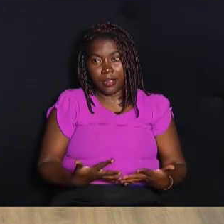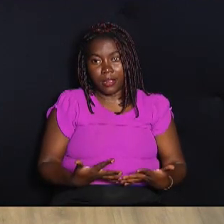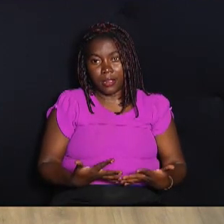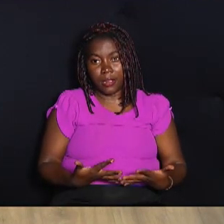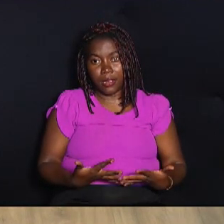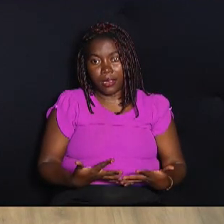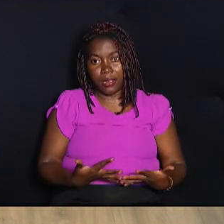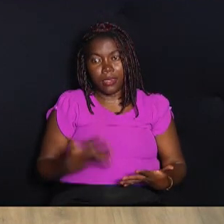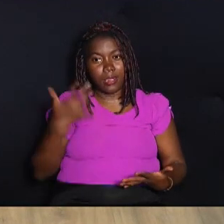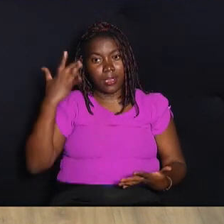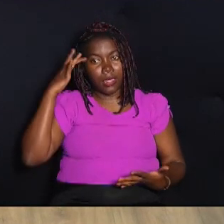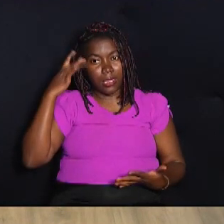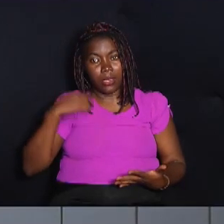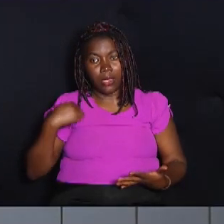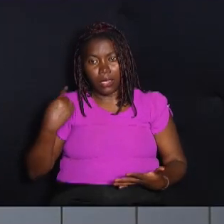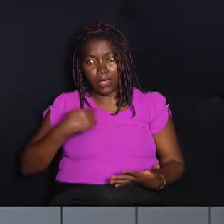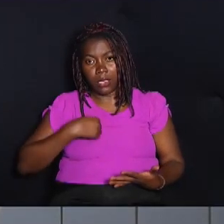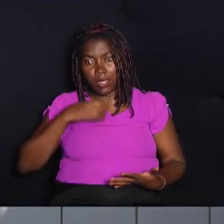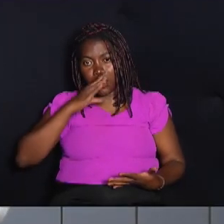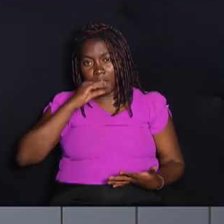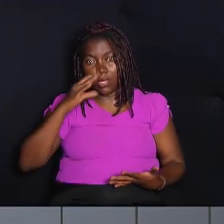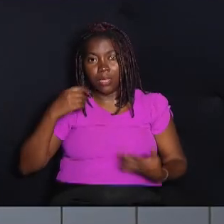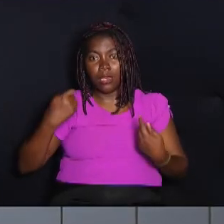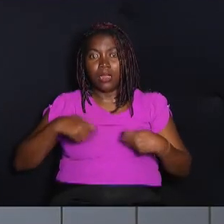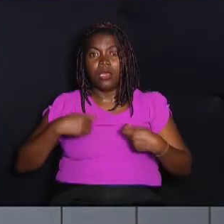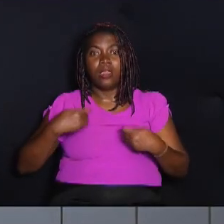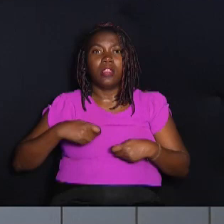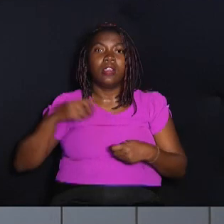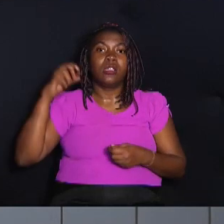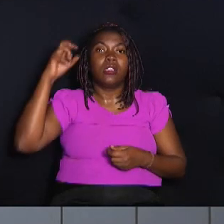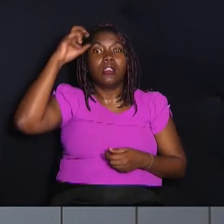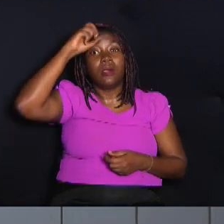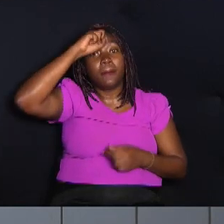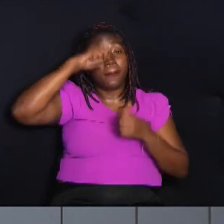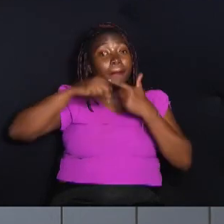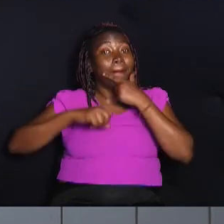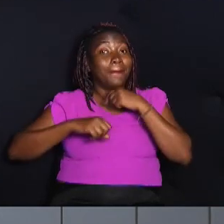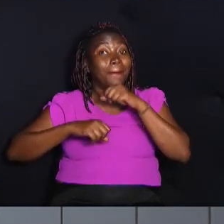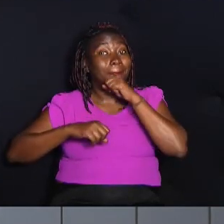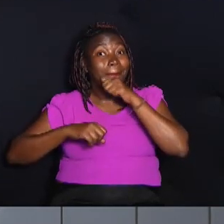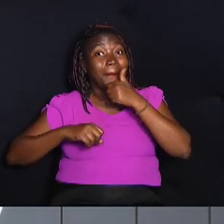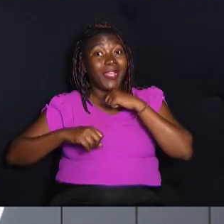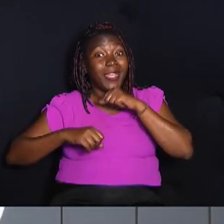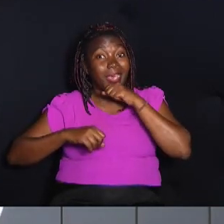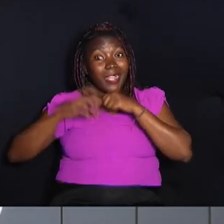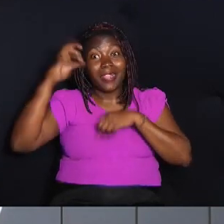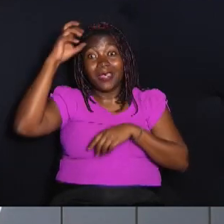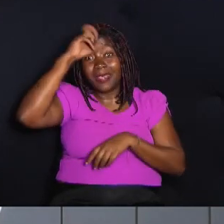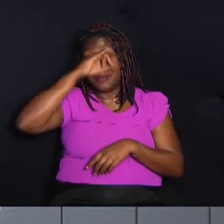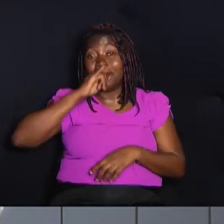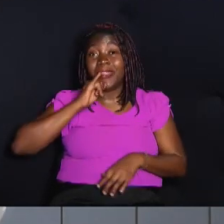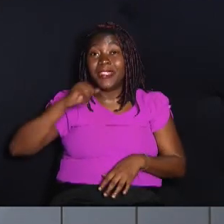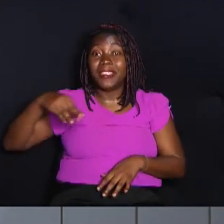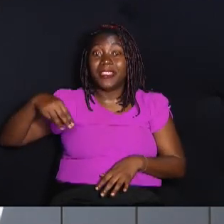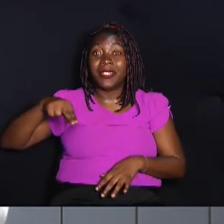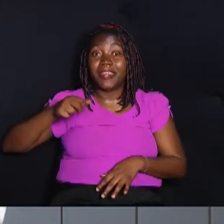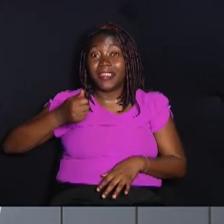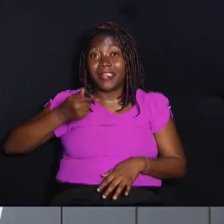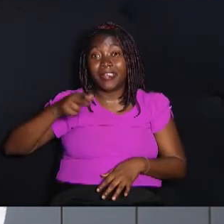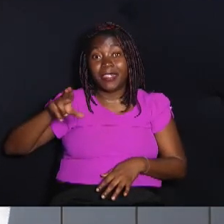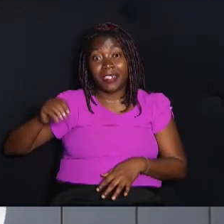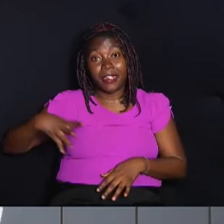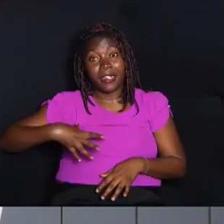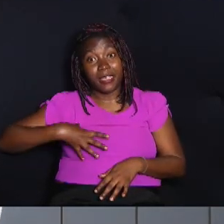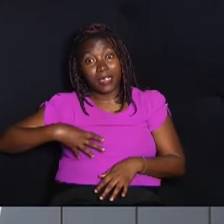acho que nós, adultos, precisamos aprender, e pais principalmente, aprender a falar não para os nossos filhos,